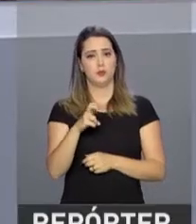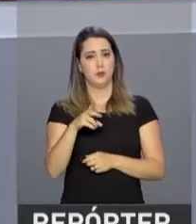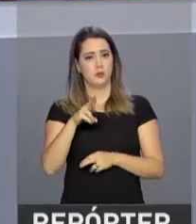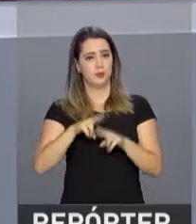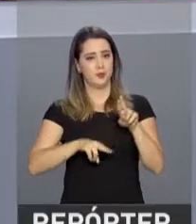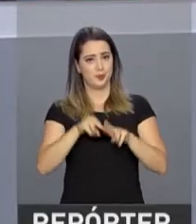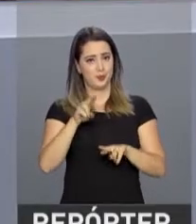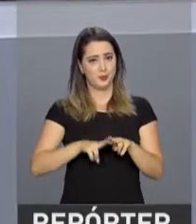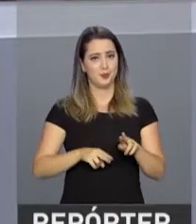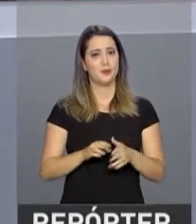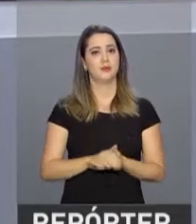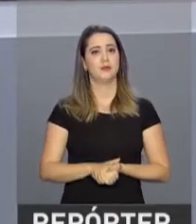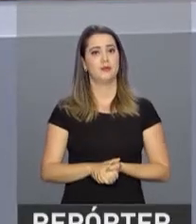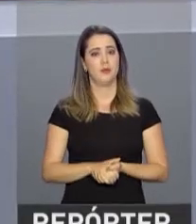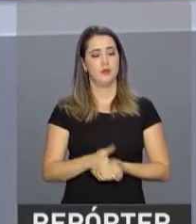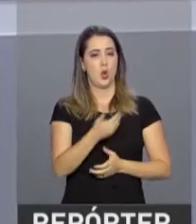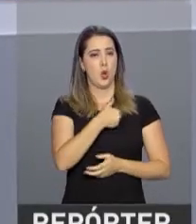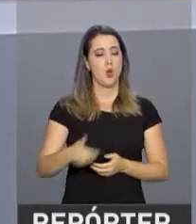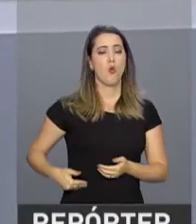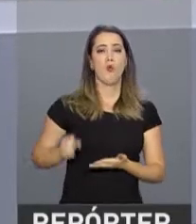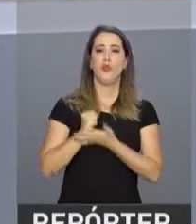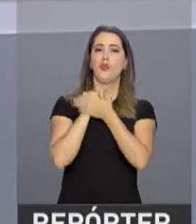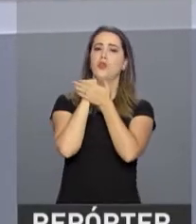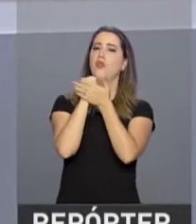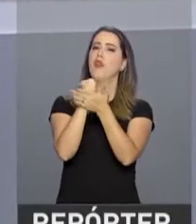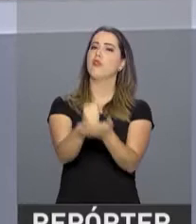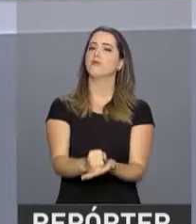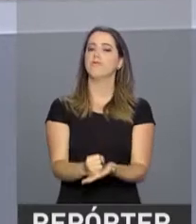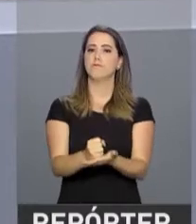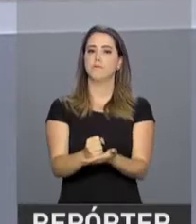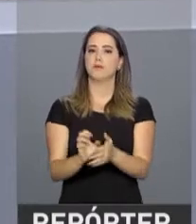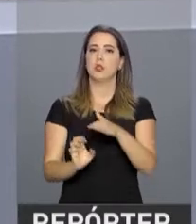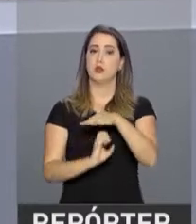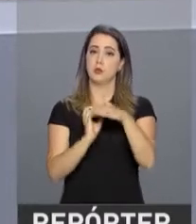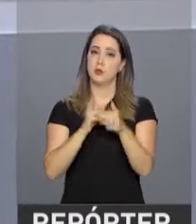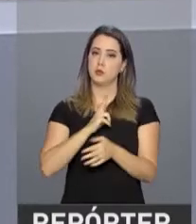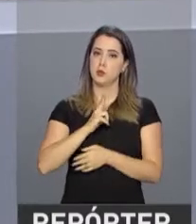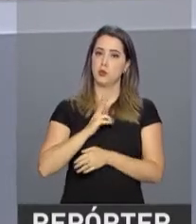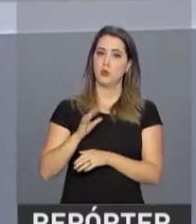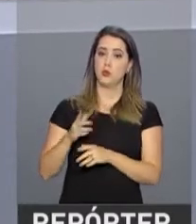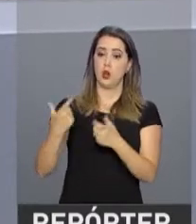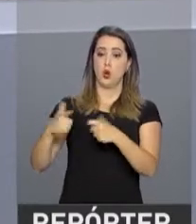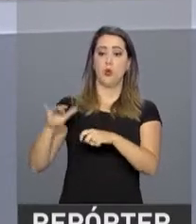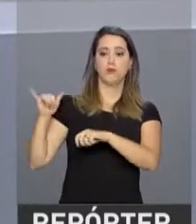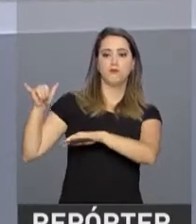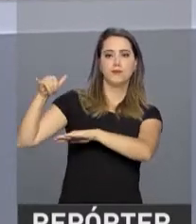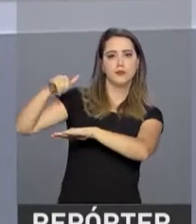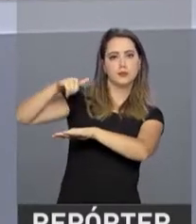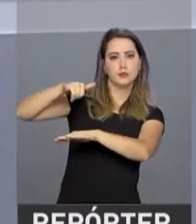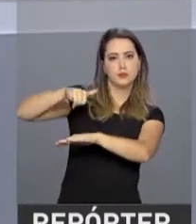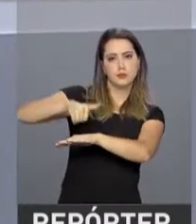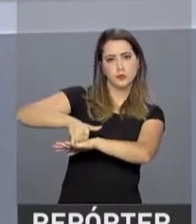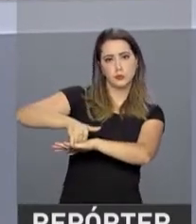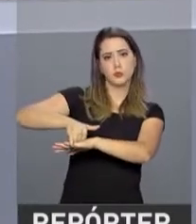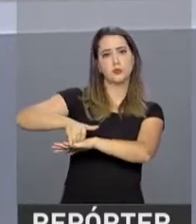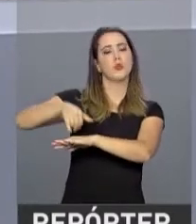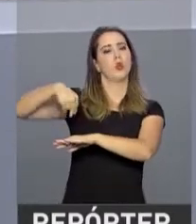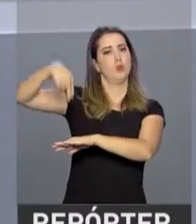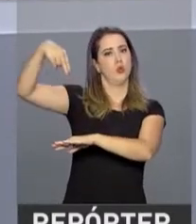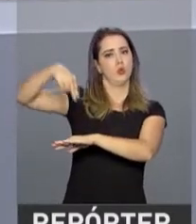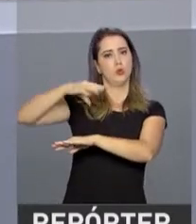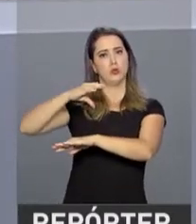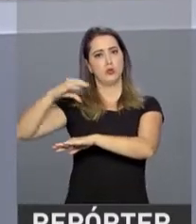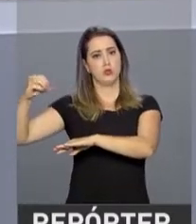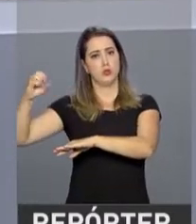o governo vai oferecer à iniciativa privada aeroportos nas regiões nordeste centro oeste e sudeste do país